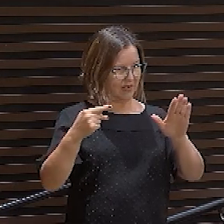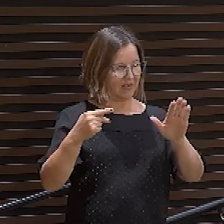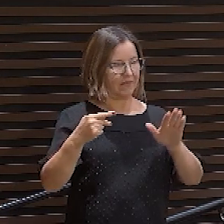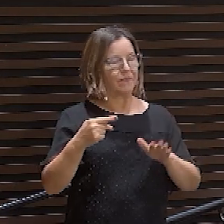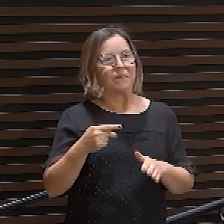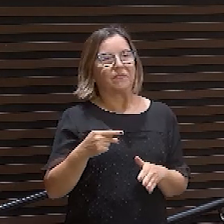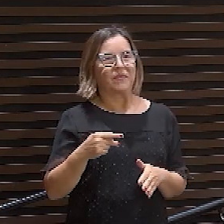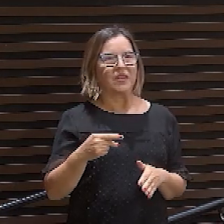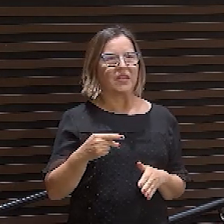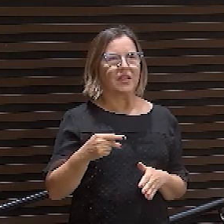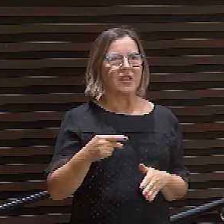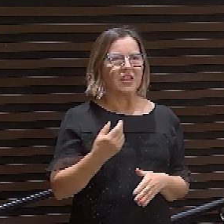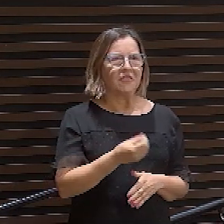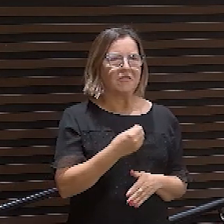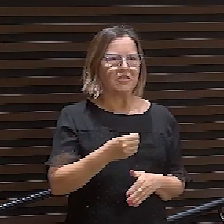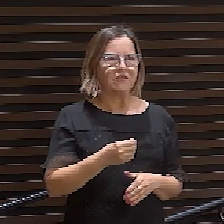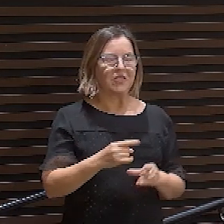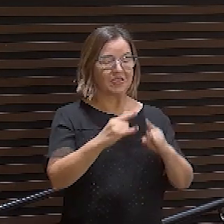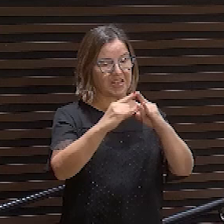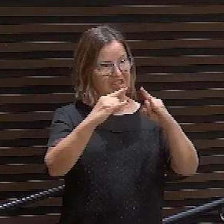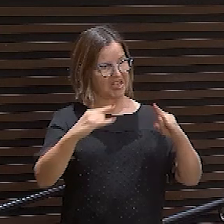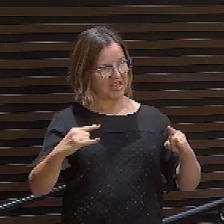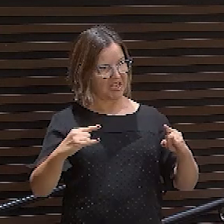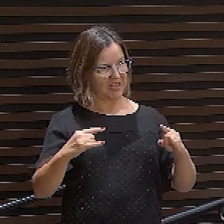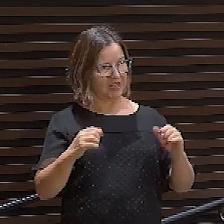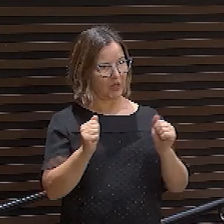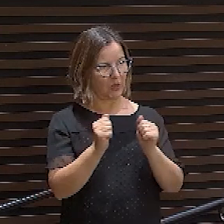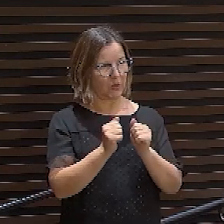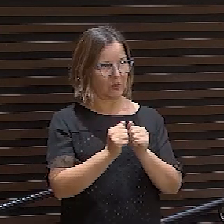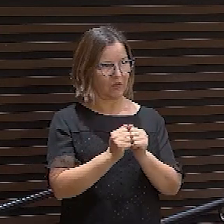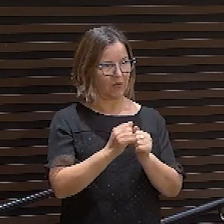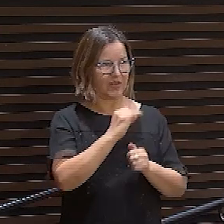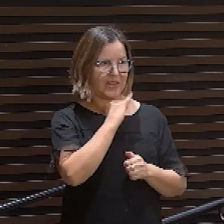habitando em tendas com Isaque e Jacó,